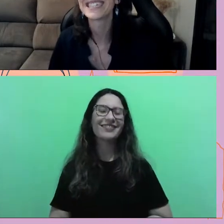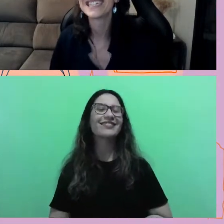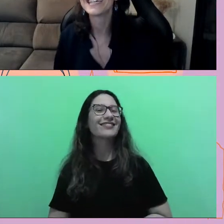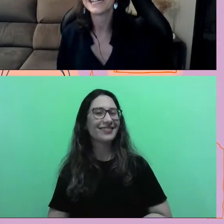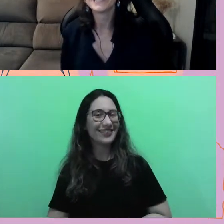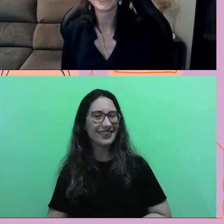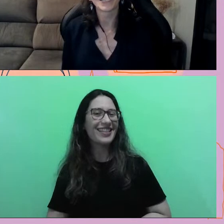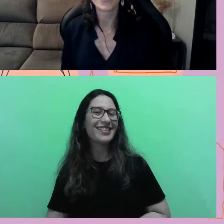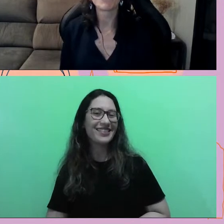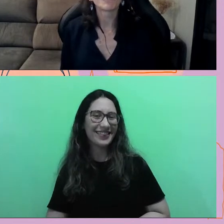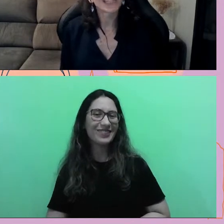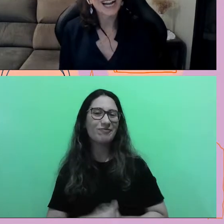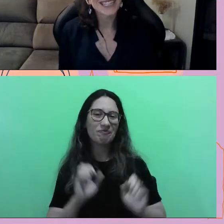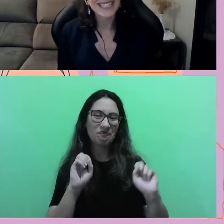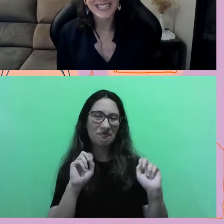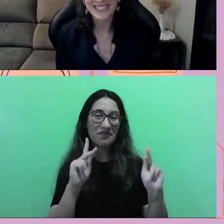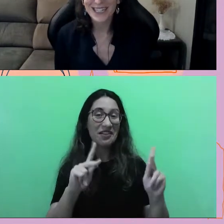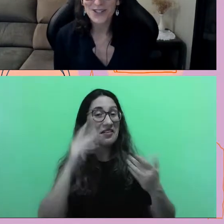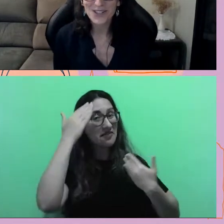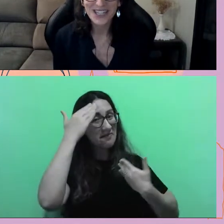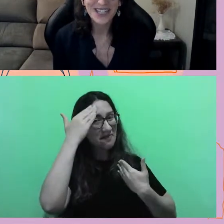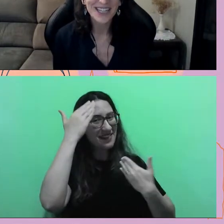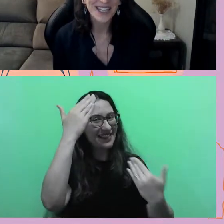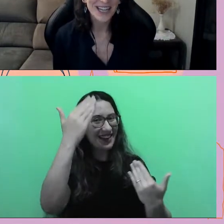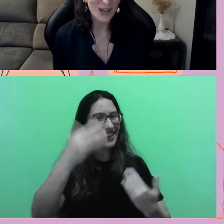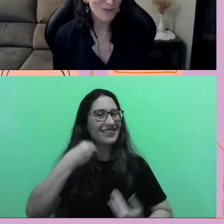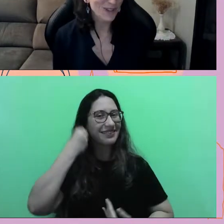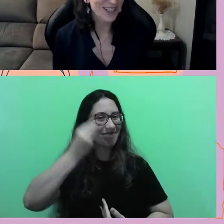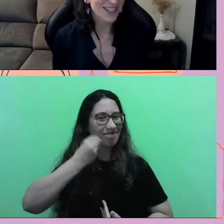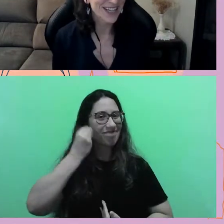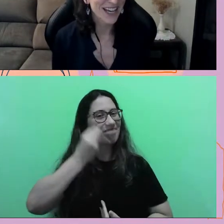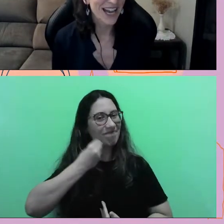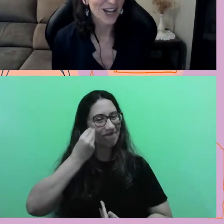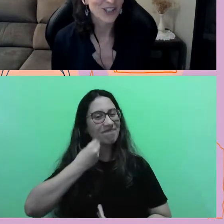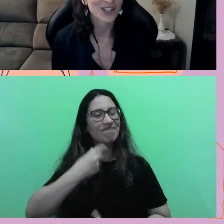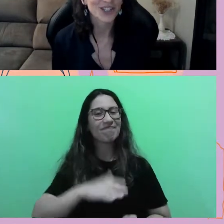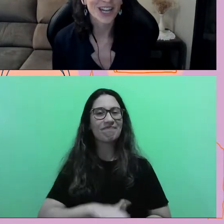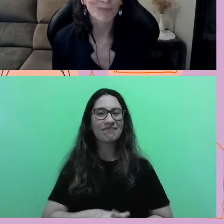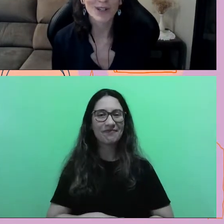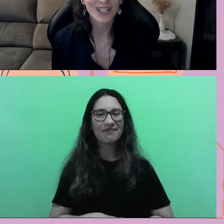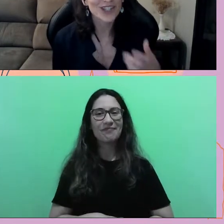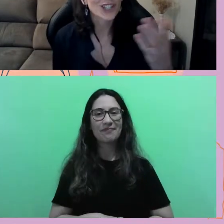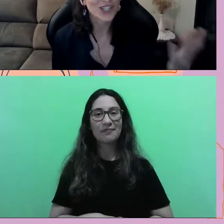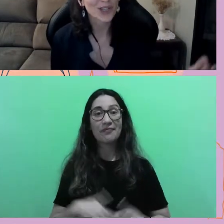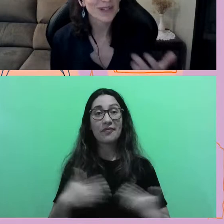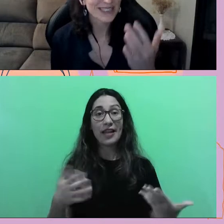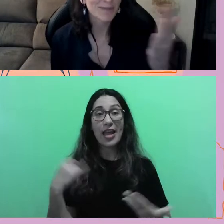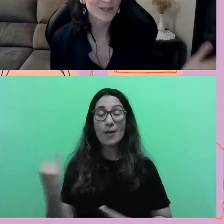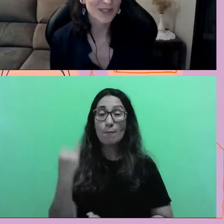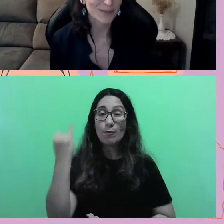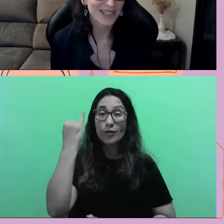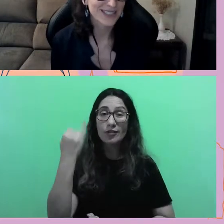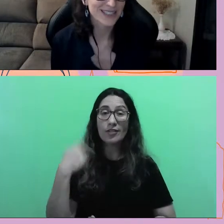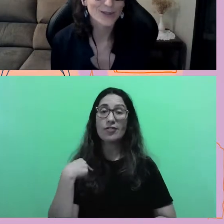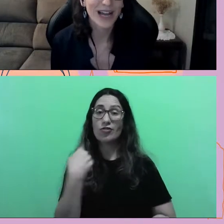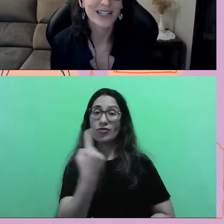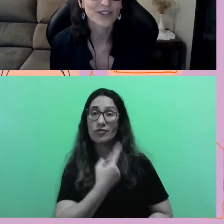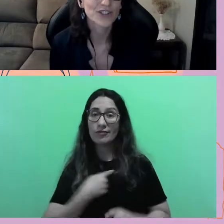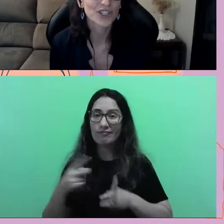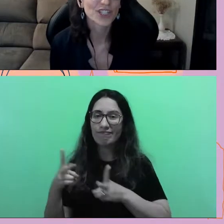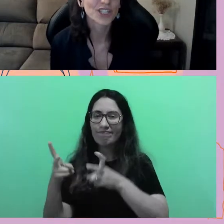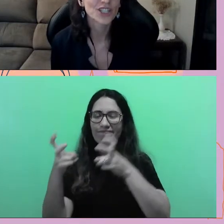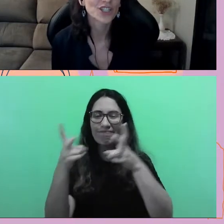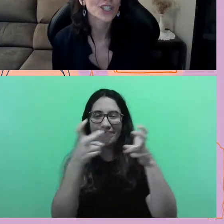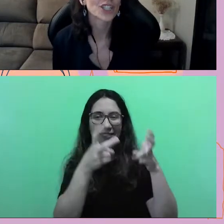Massa. Ah, obrigada, Jacy. Acho que, enfim, a gente é importante a gente ir percebendo também esses